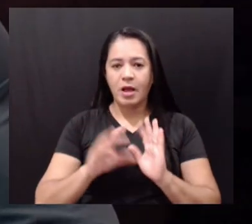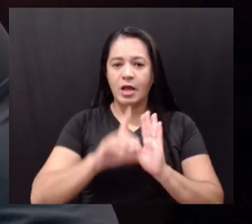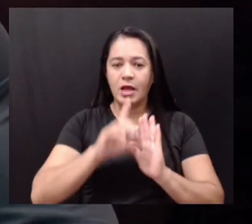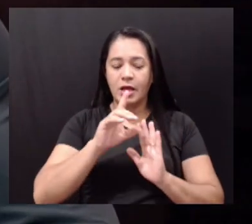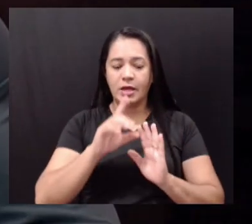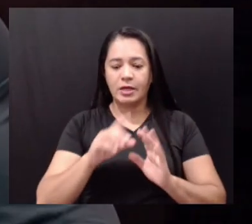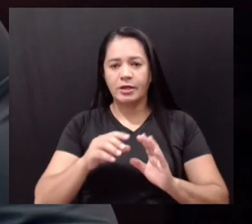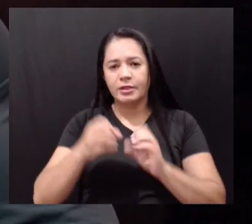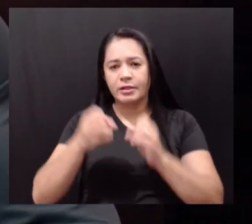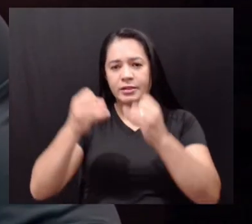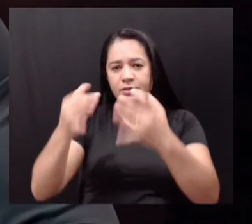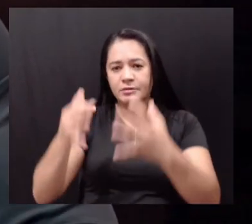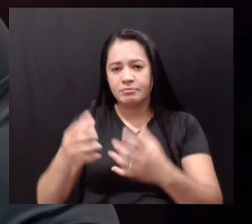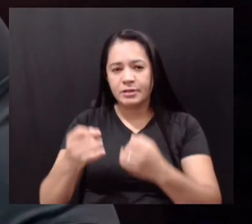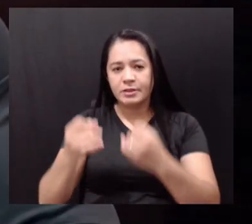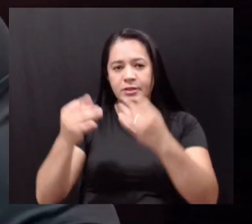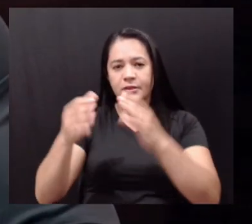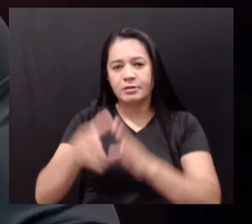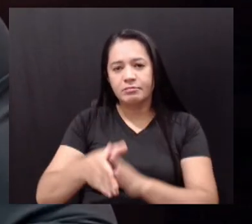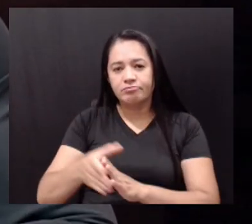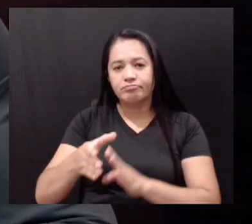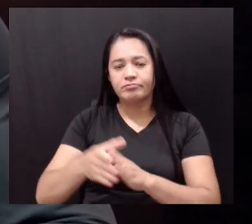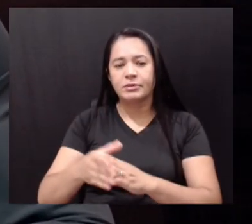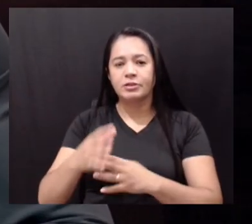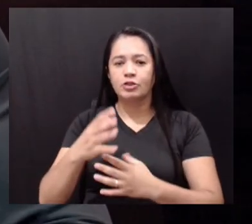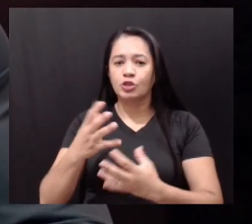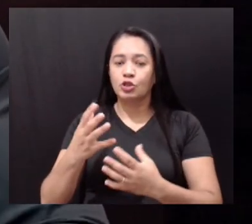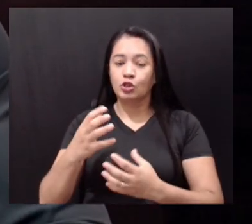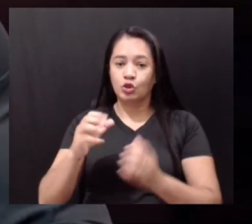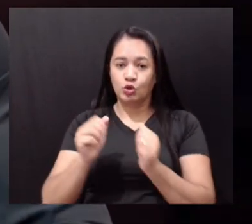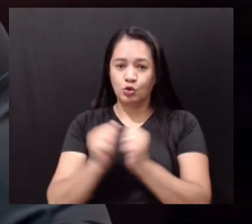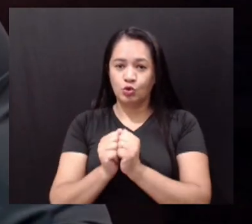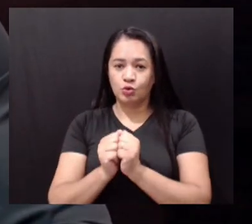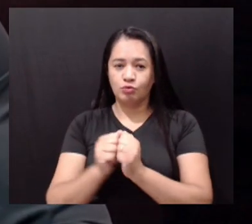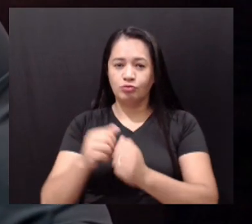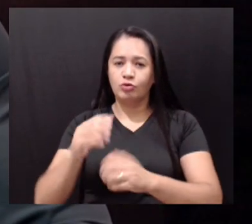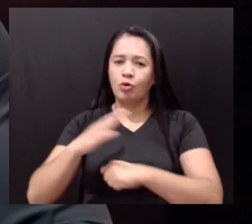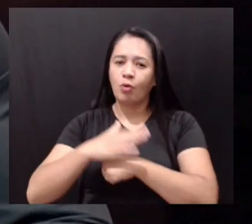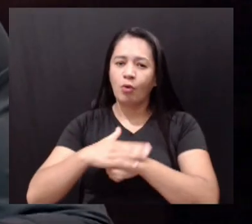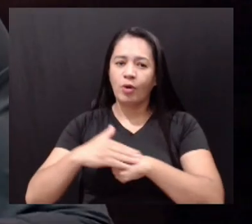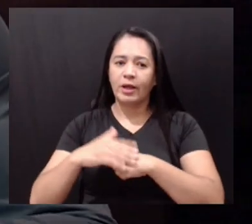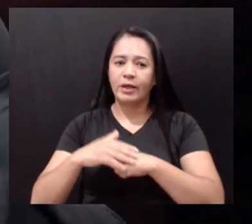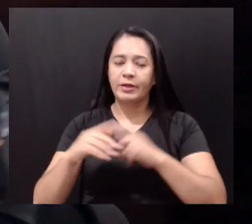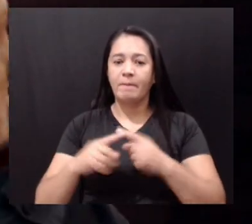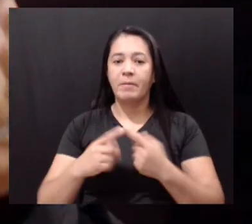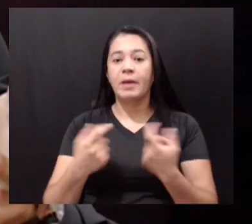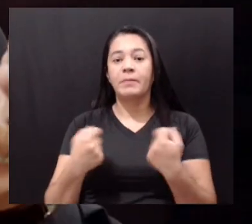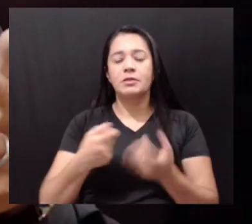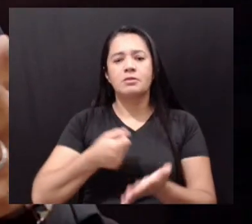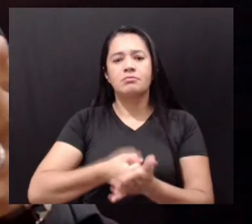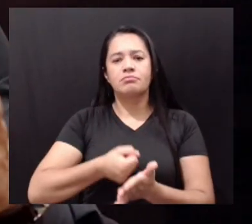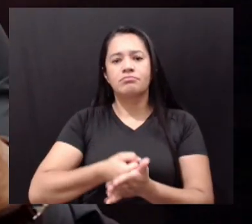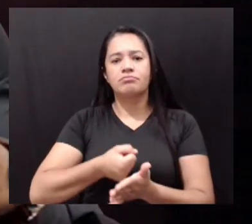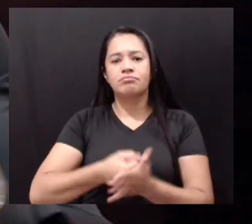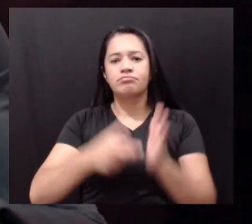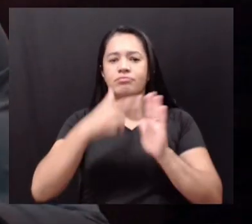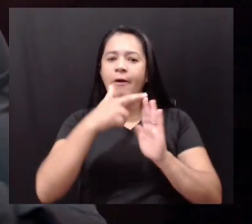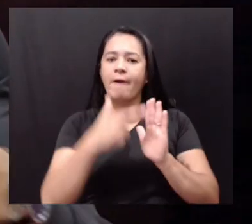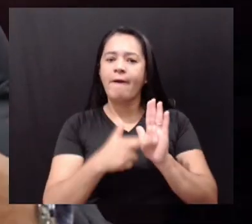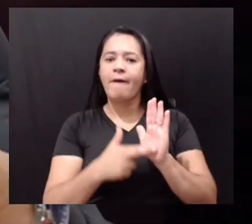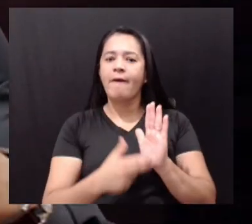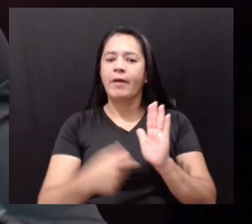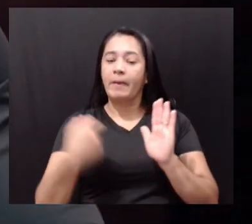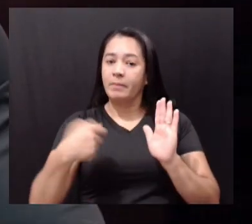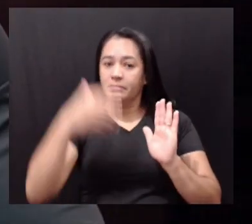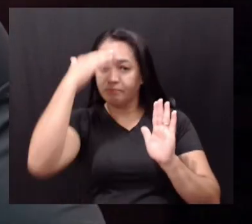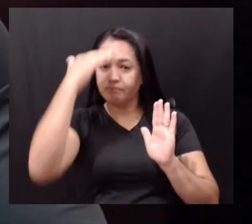afeto. Uhum. Afeto e acolhimento, mas não deixando de ser exigente, né, e estabelecendo os limites. Então percebo